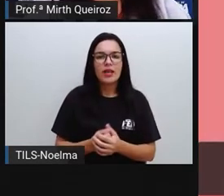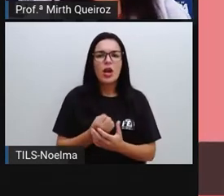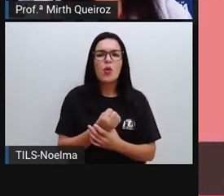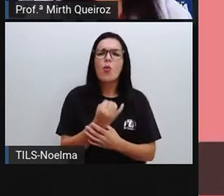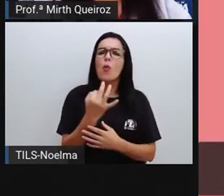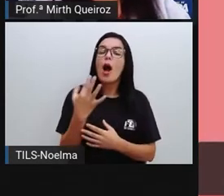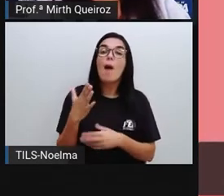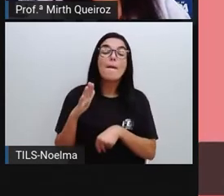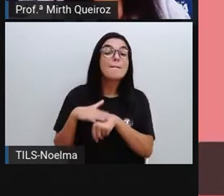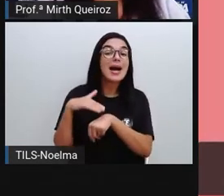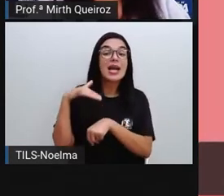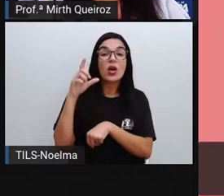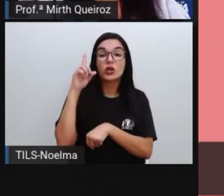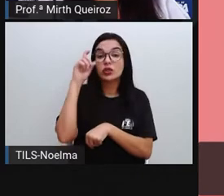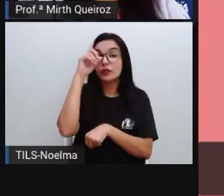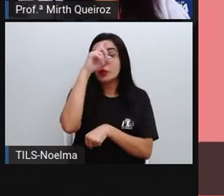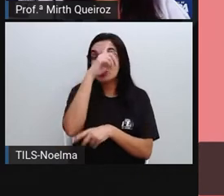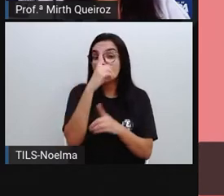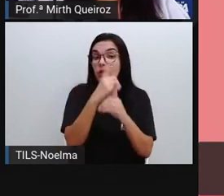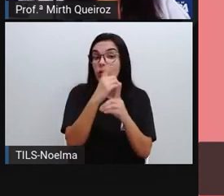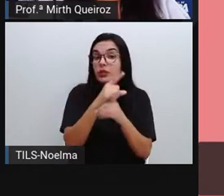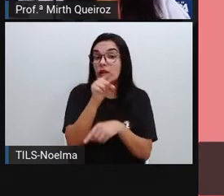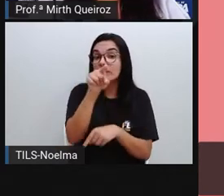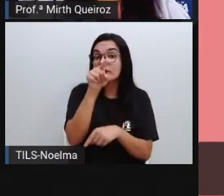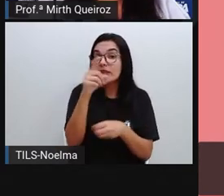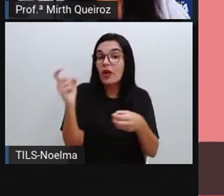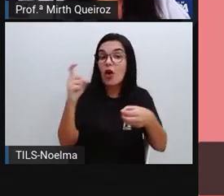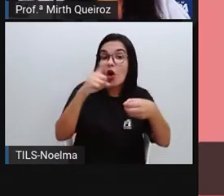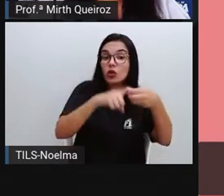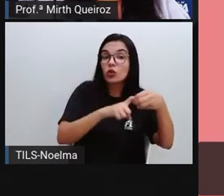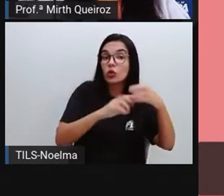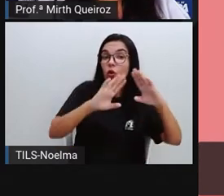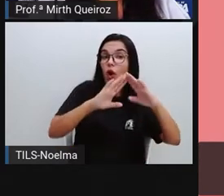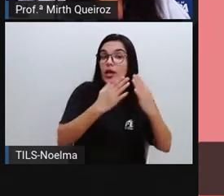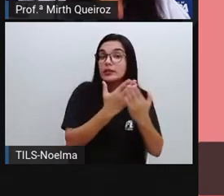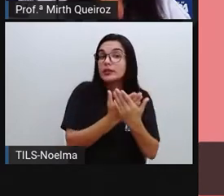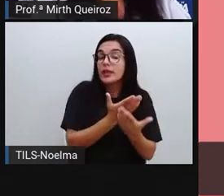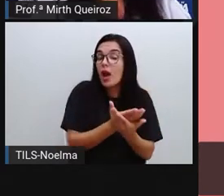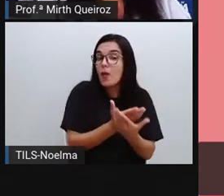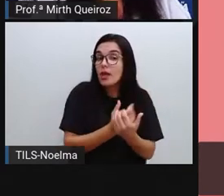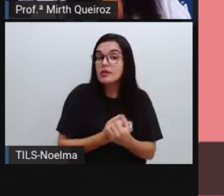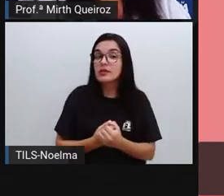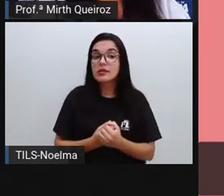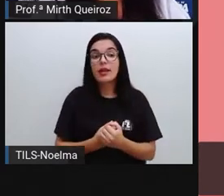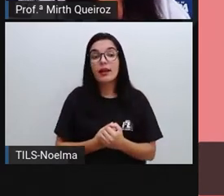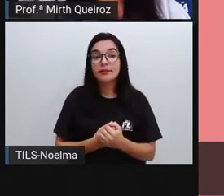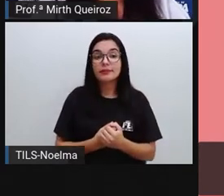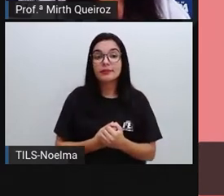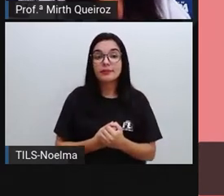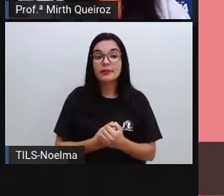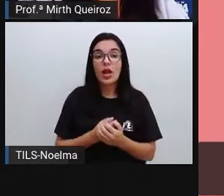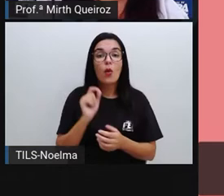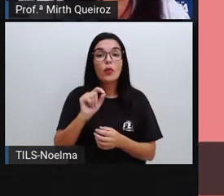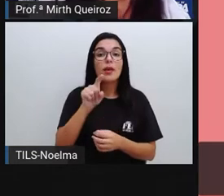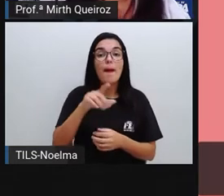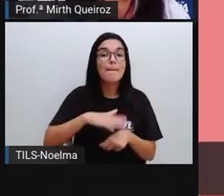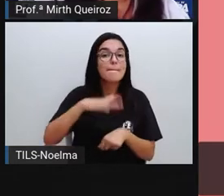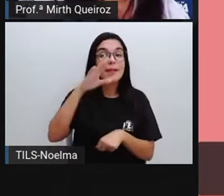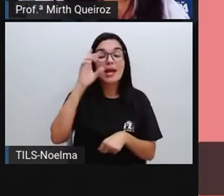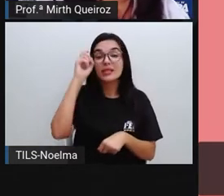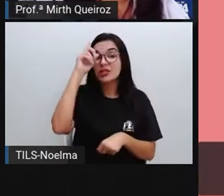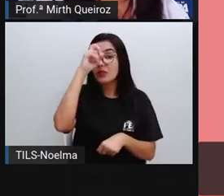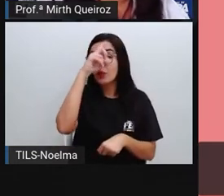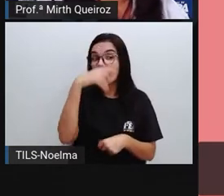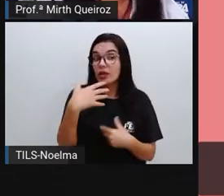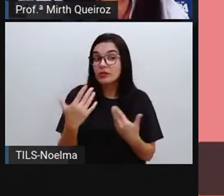Quais as maiores dificuldades encontradas por vocês ao retomarmos as nossas aulas? Quais